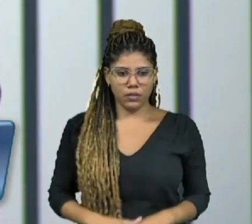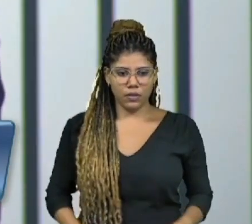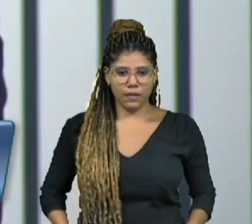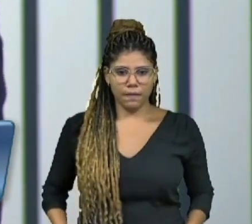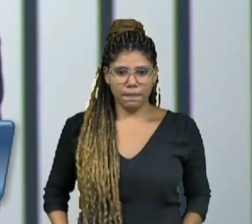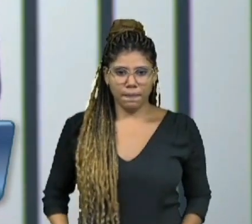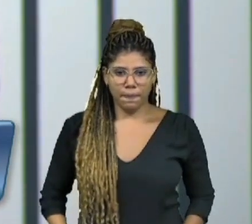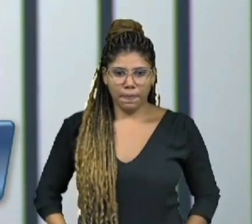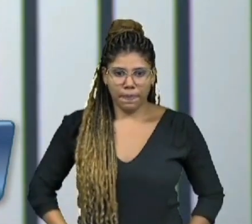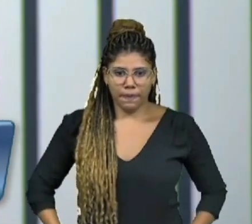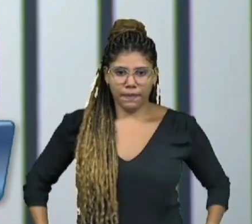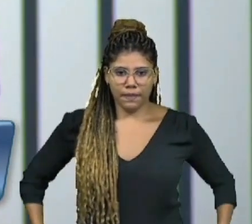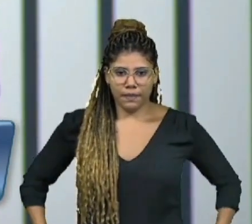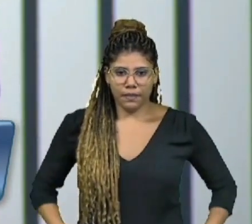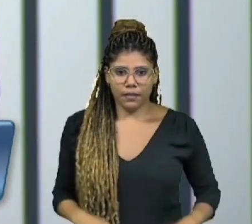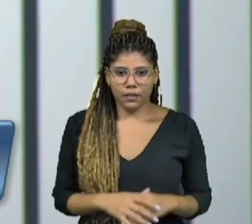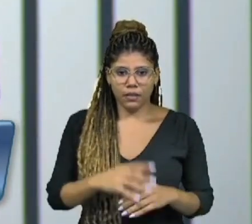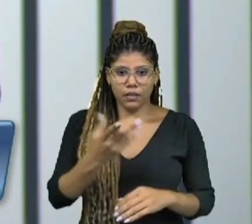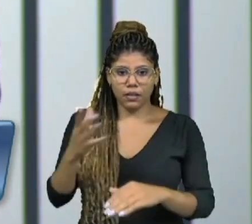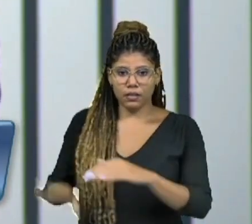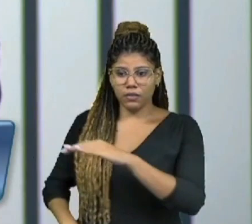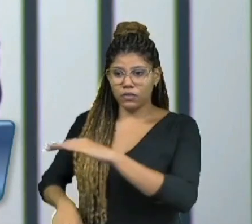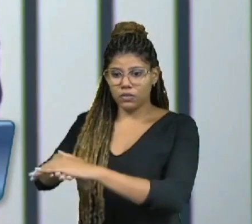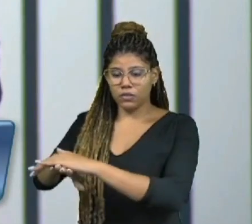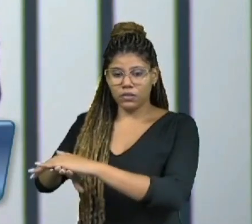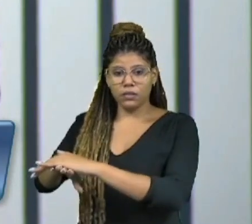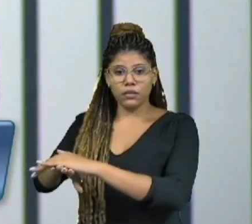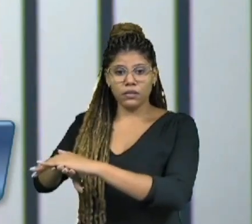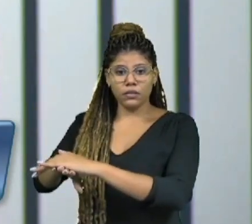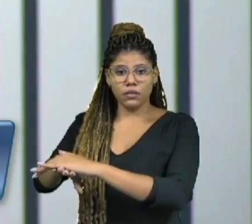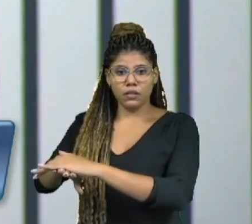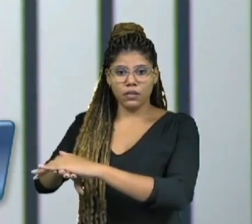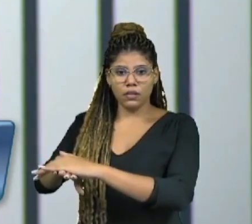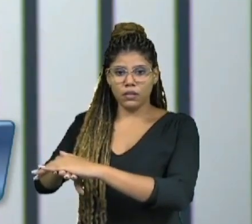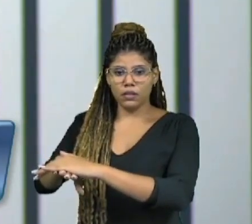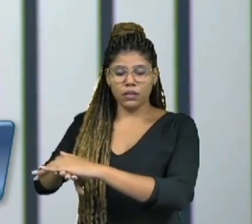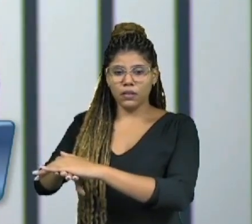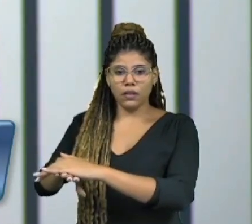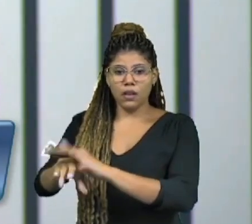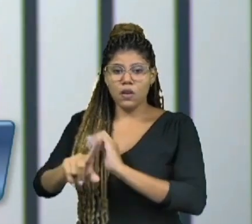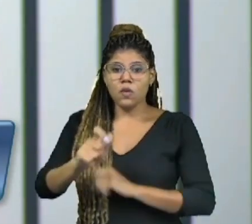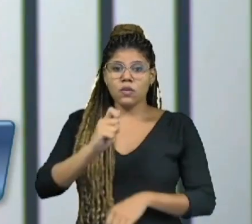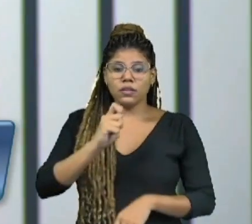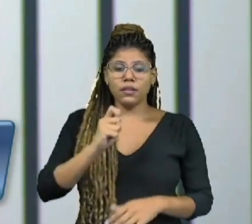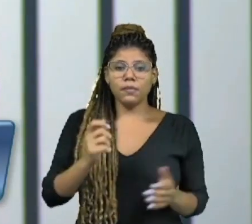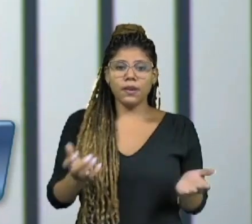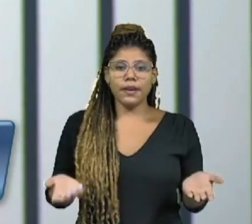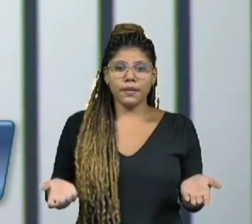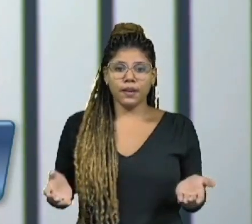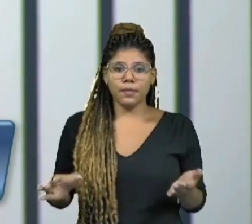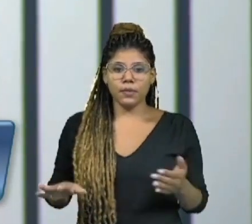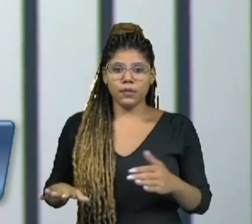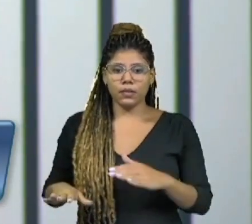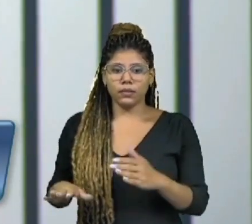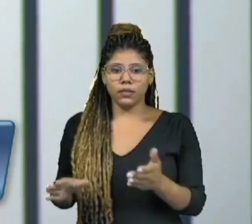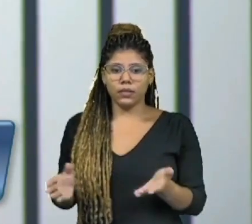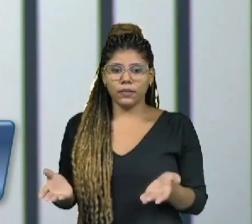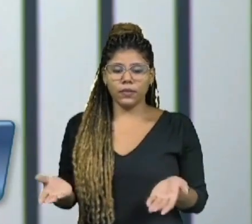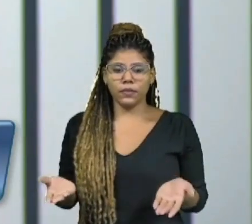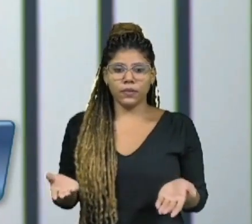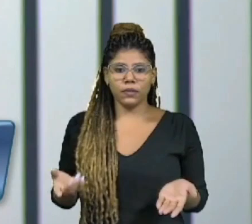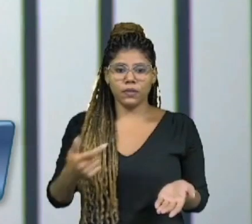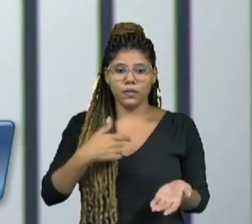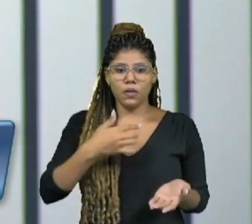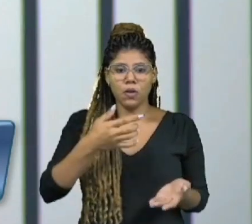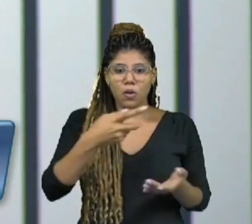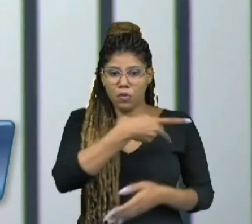eu sei, amor. Mas ela estava sobrestada. Como ela estava sobrestada, ela não foi colocada aqui para ser aprovada ou não. E, na minha